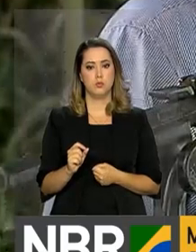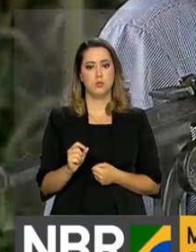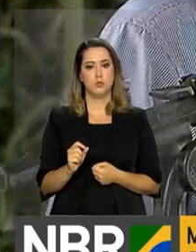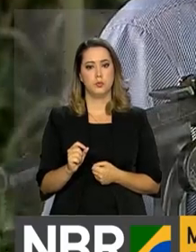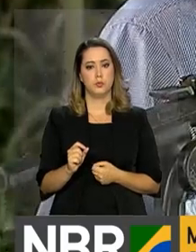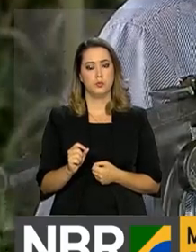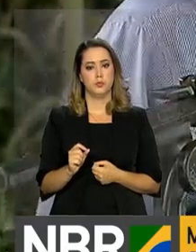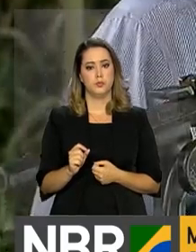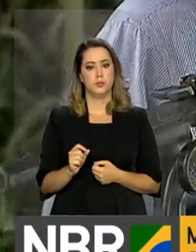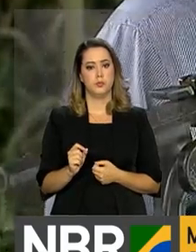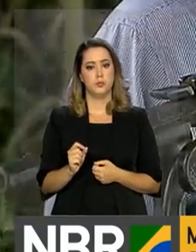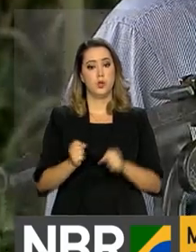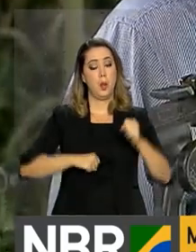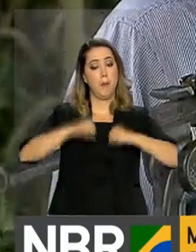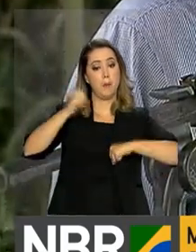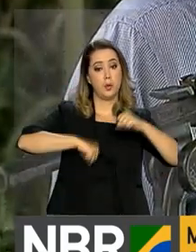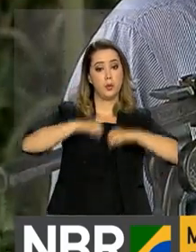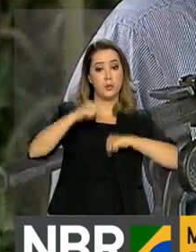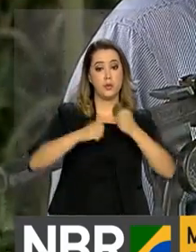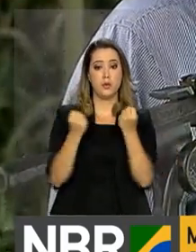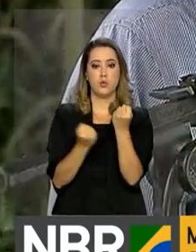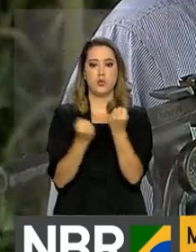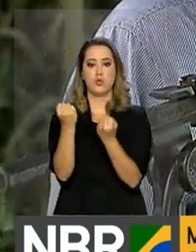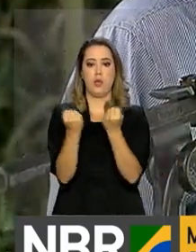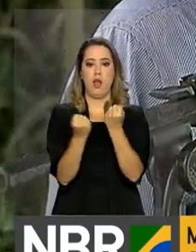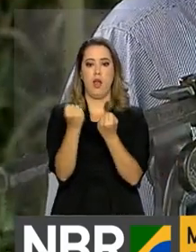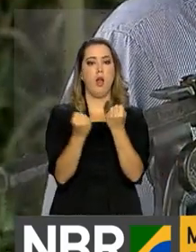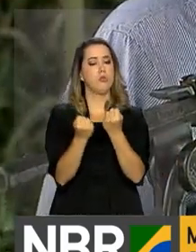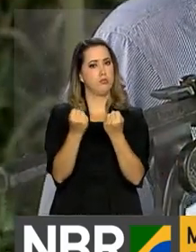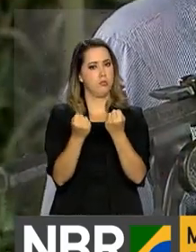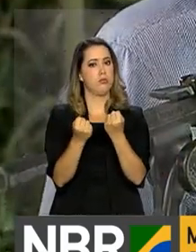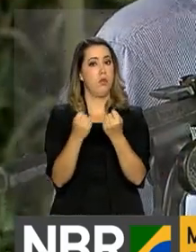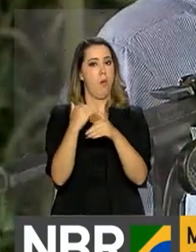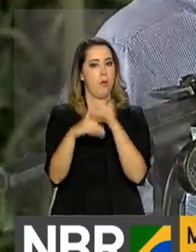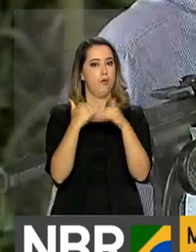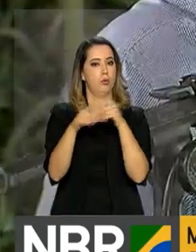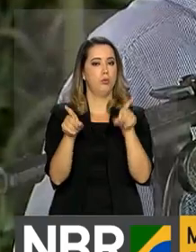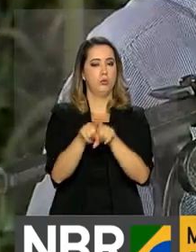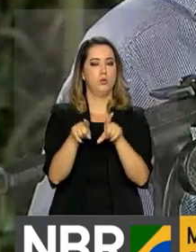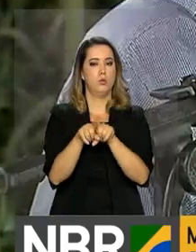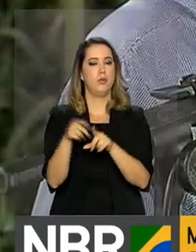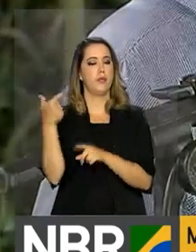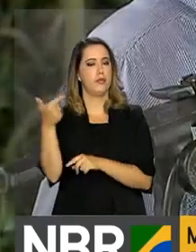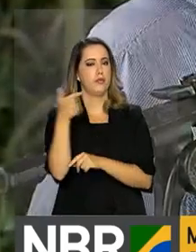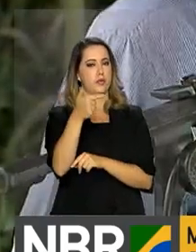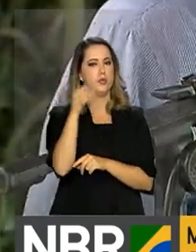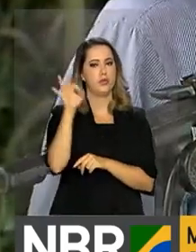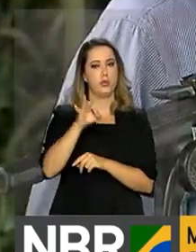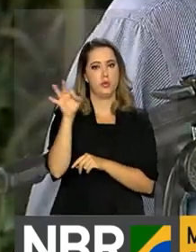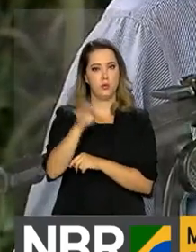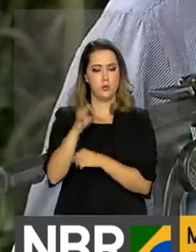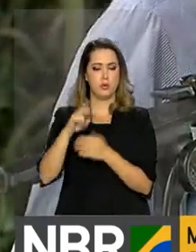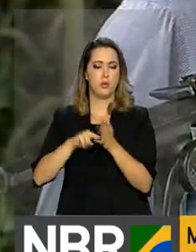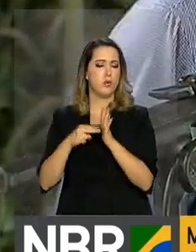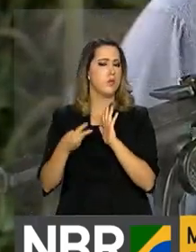na produção de veículos automotivos, que aumentou mais de 22%. Ou